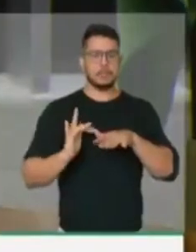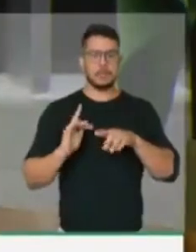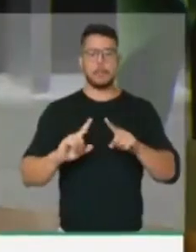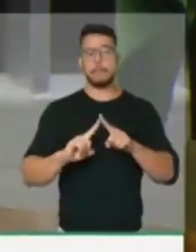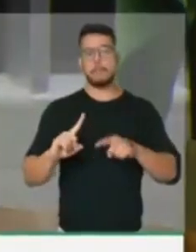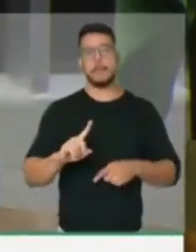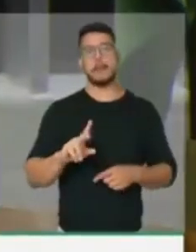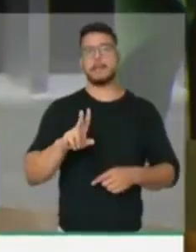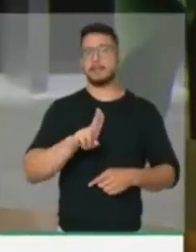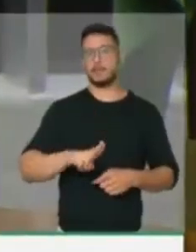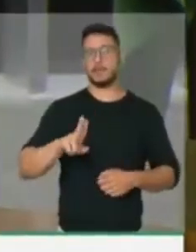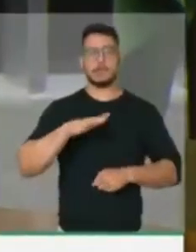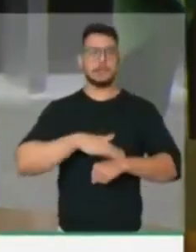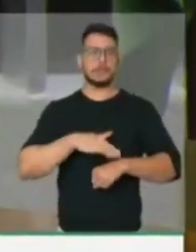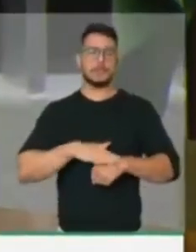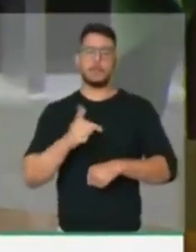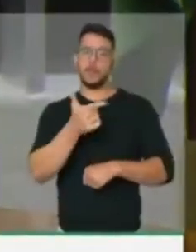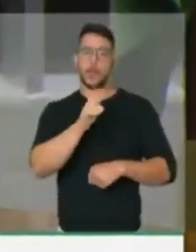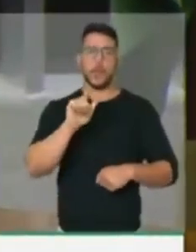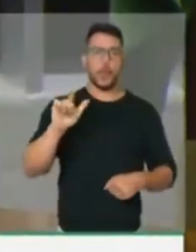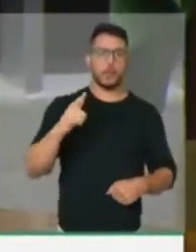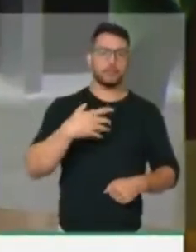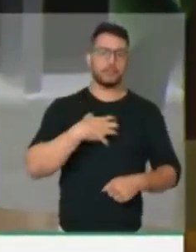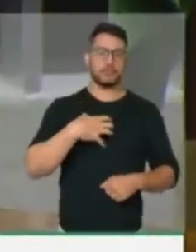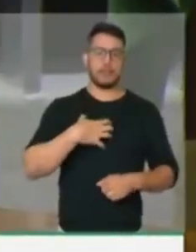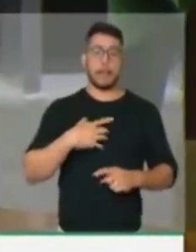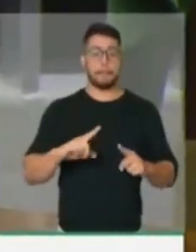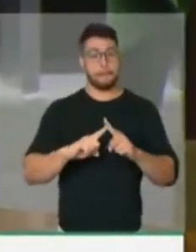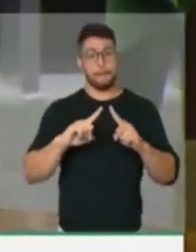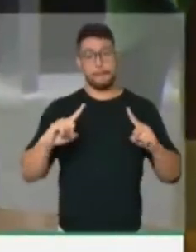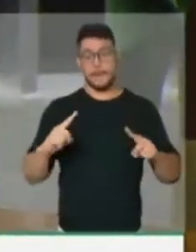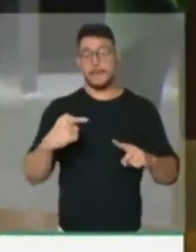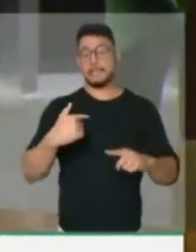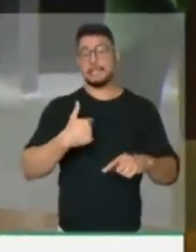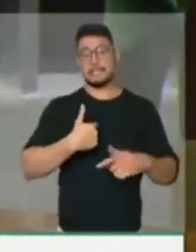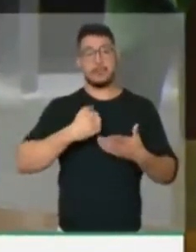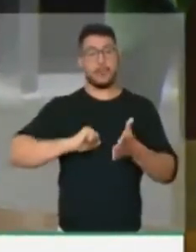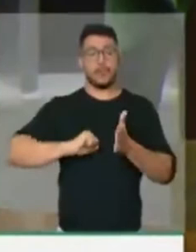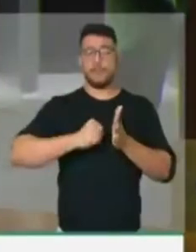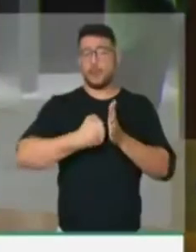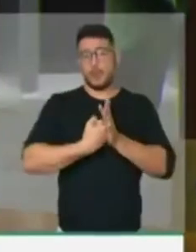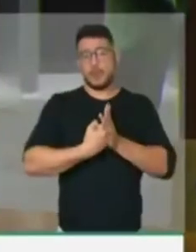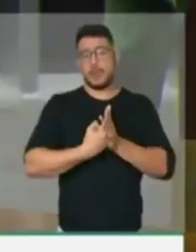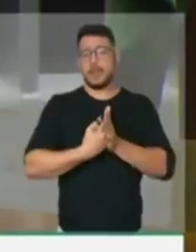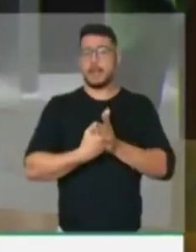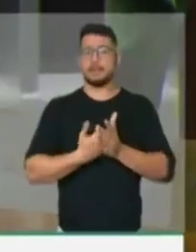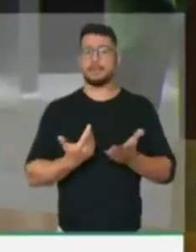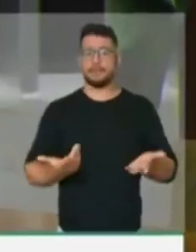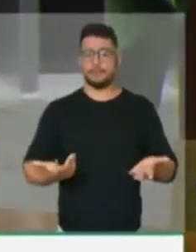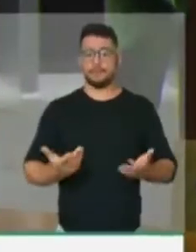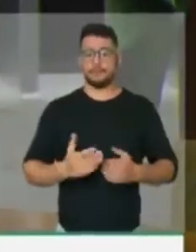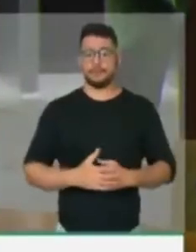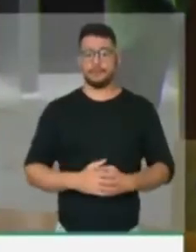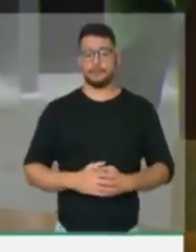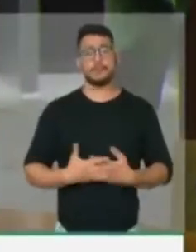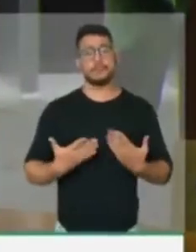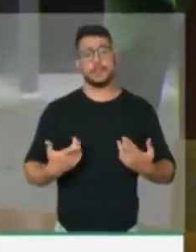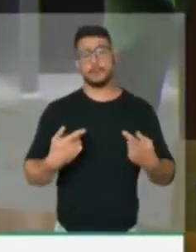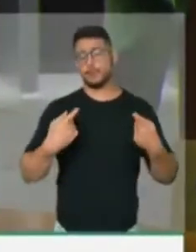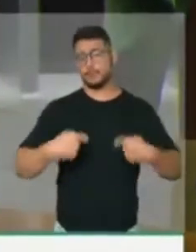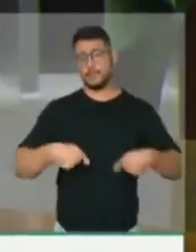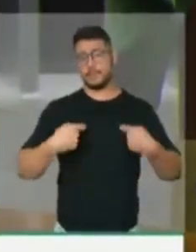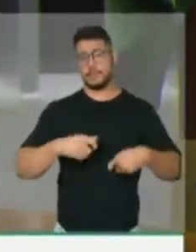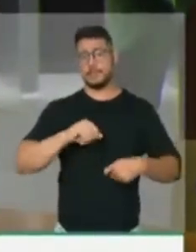maneira mais produtiva, mas como mesmo me bloqueou nas suas redes sociais, se faz necessário que eu faça